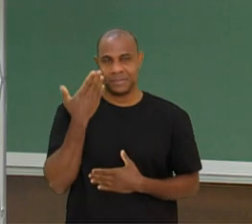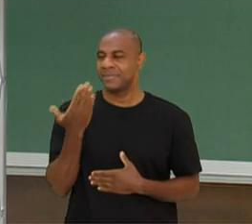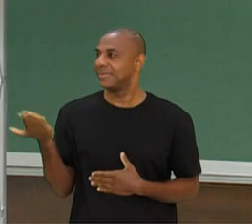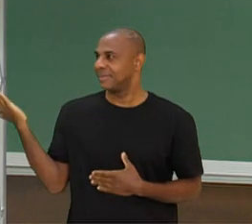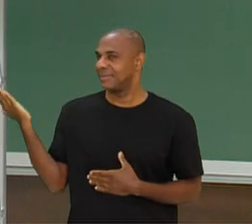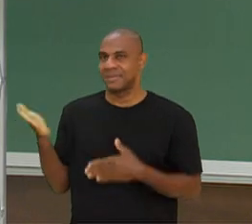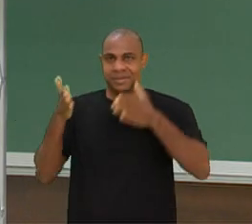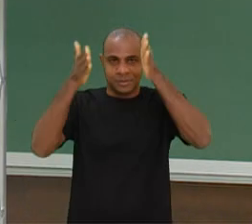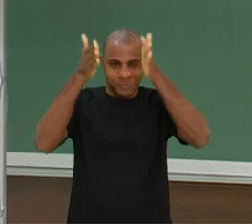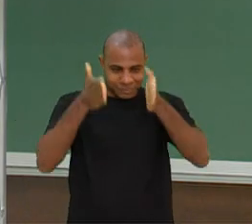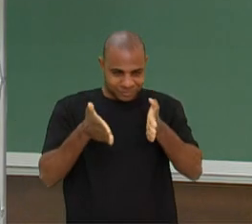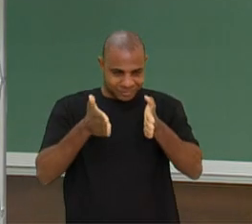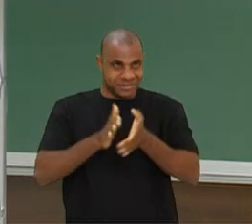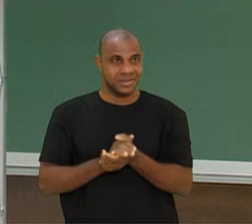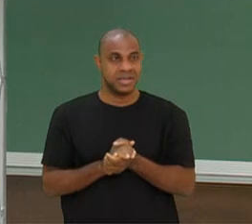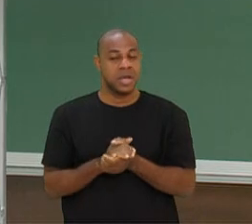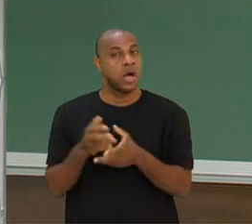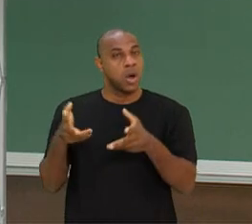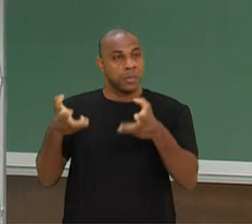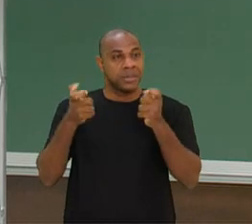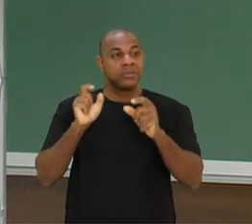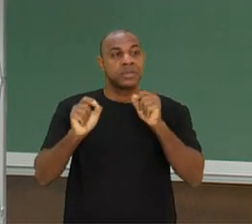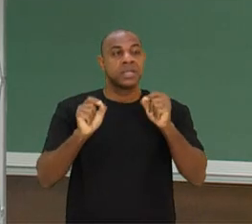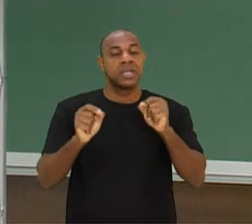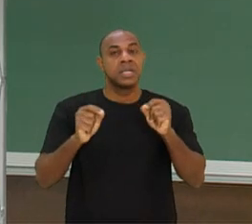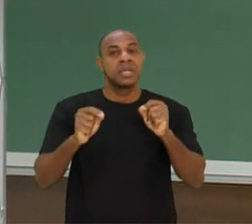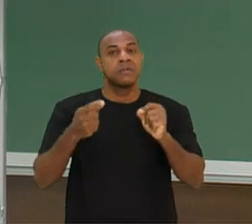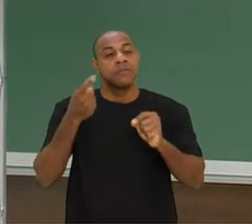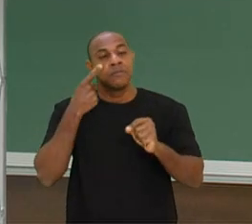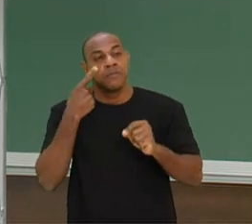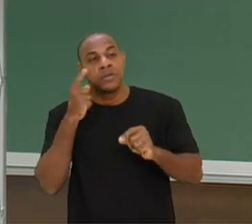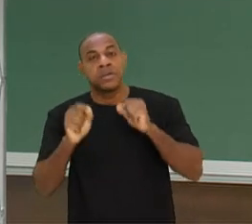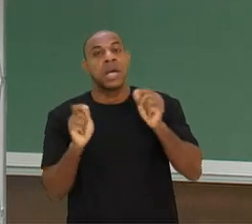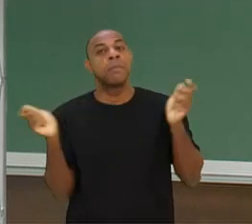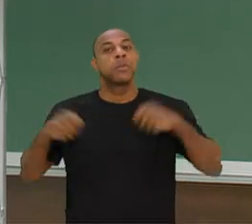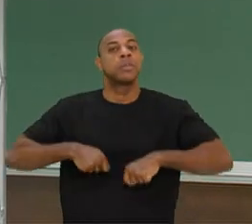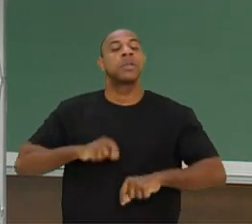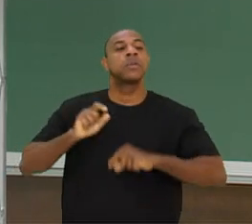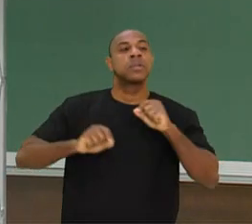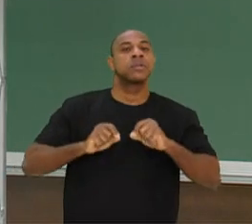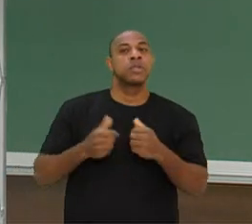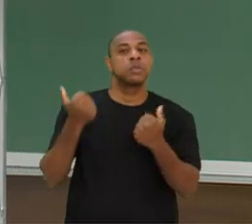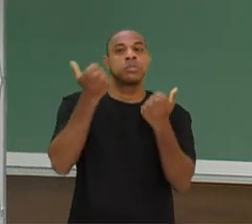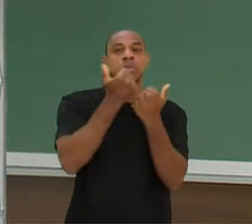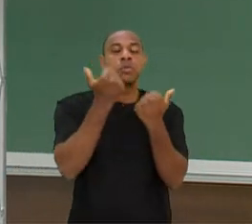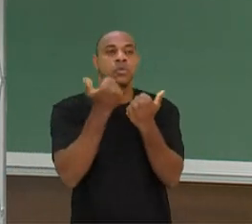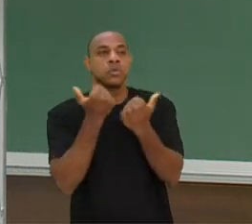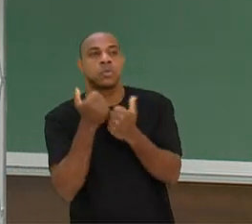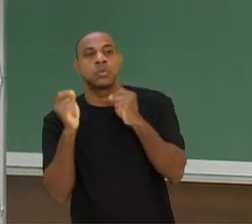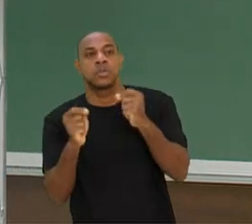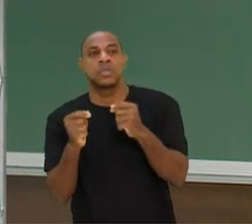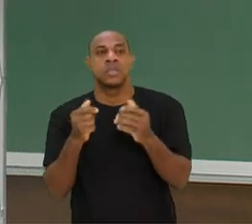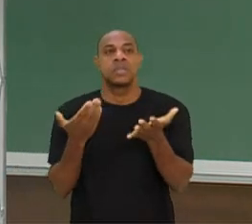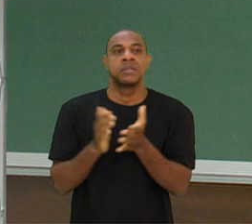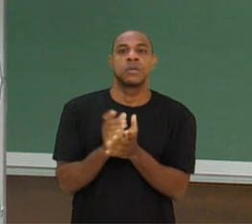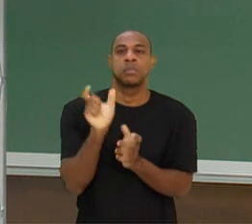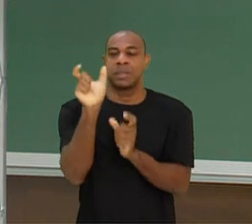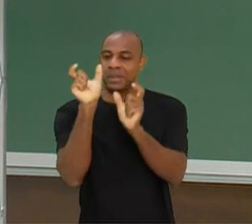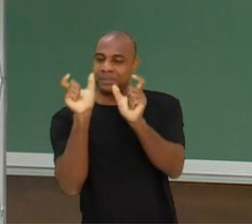Hughes. E observem ele que nós vamos verificar a possibilidade de substituição de algumas